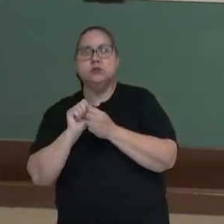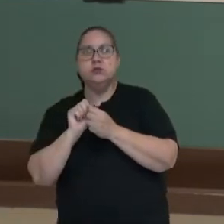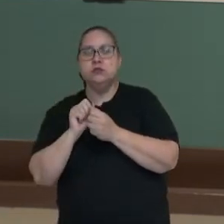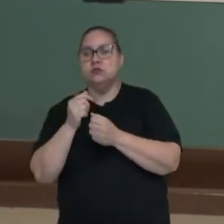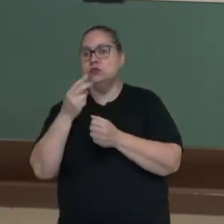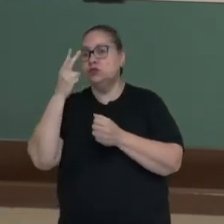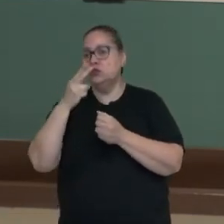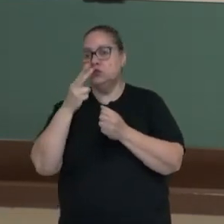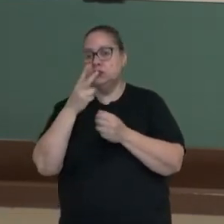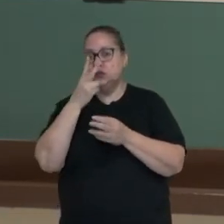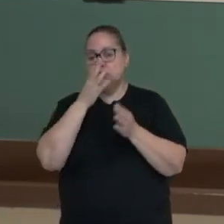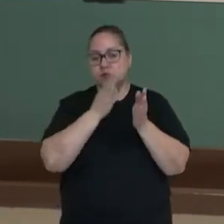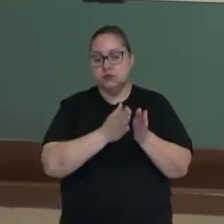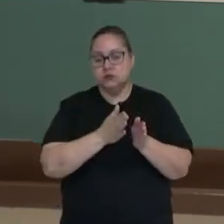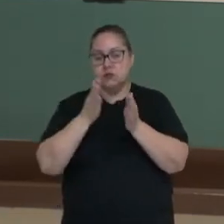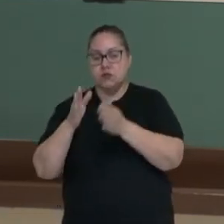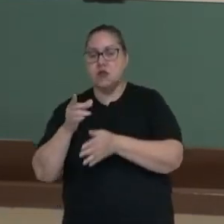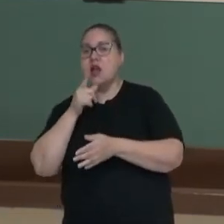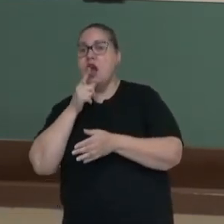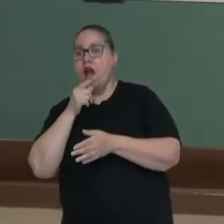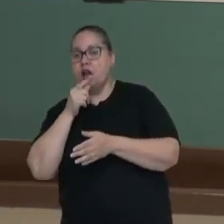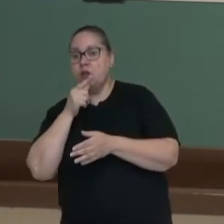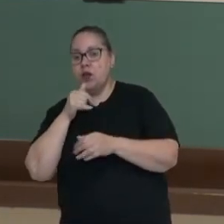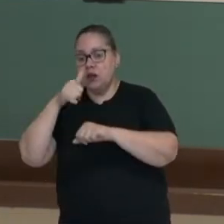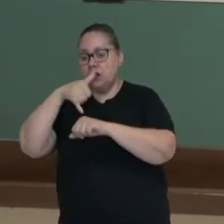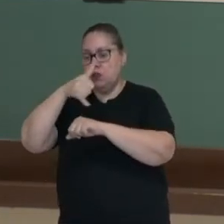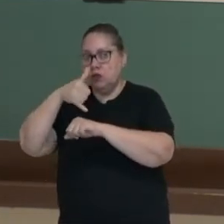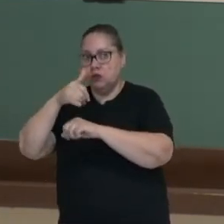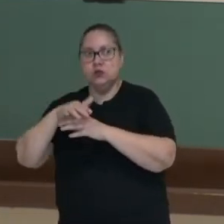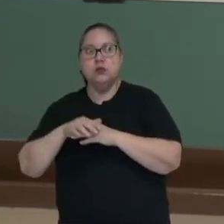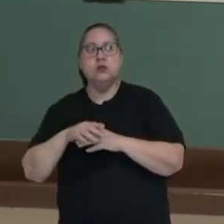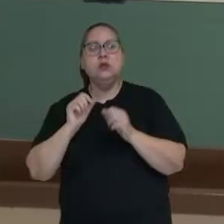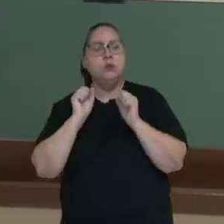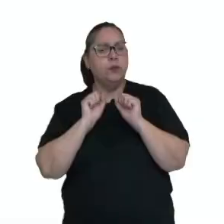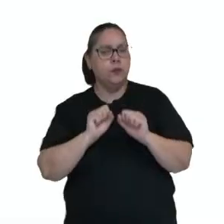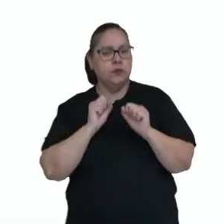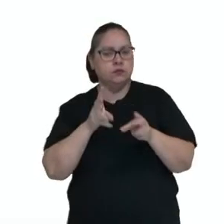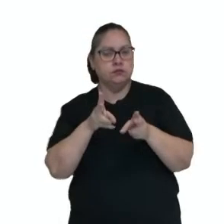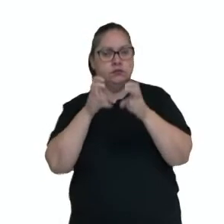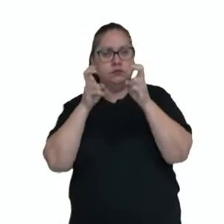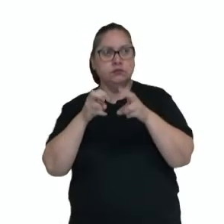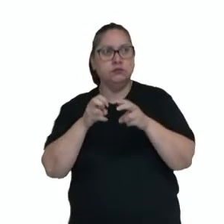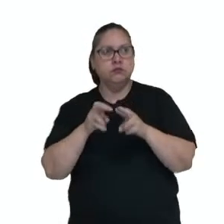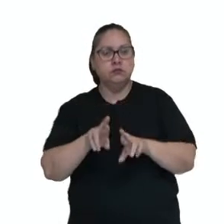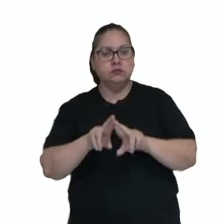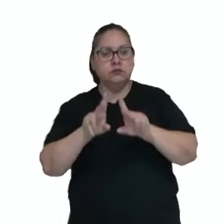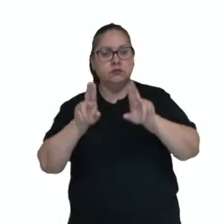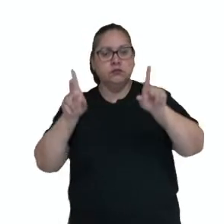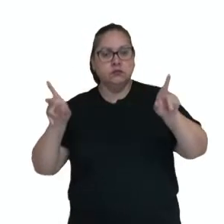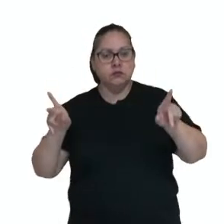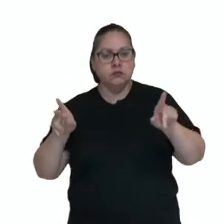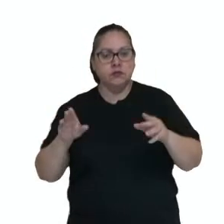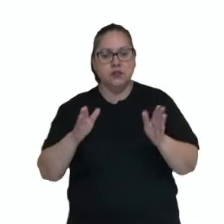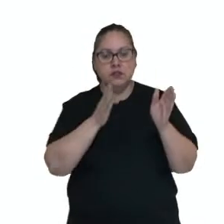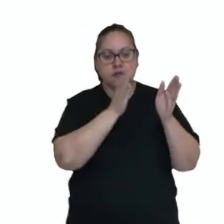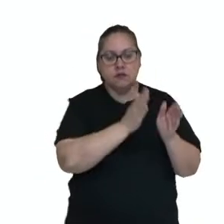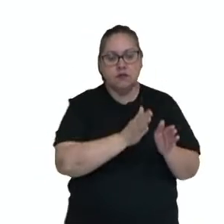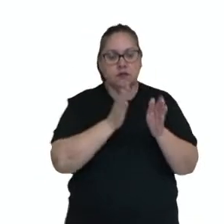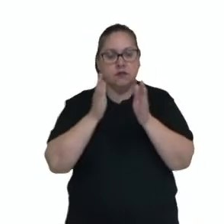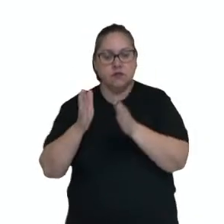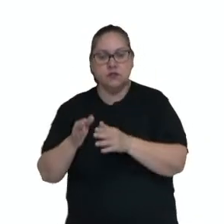tenho duas fases. Água e óleo. Então é possível observar as distinções de